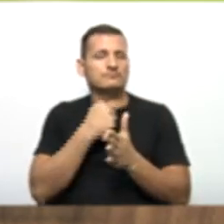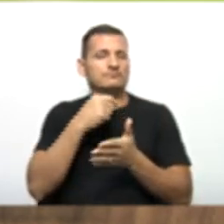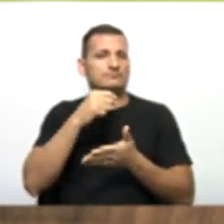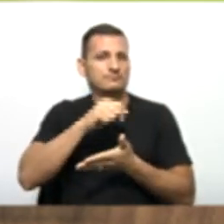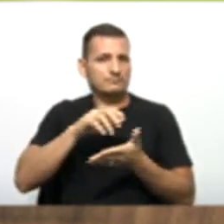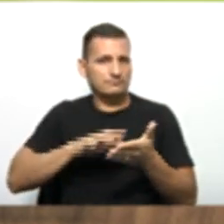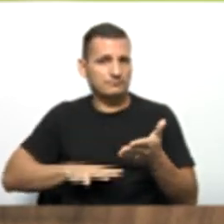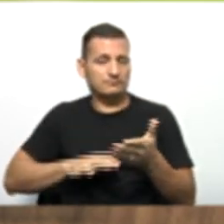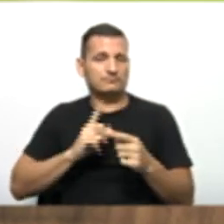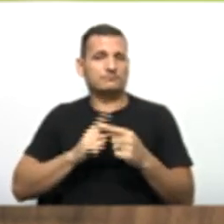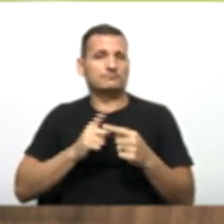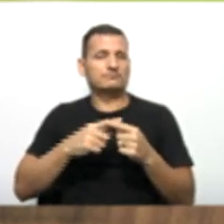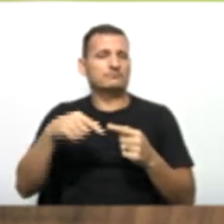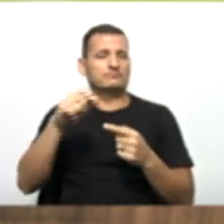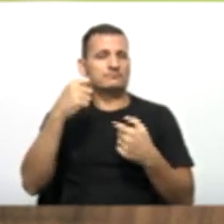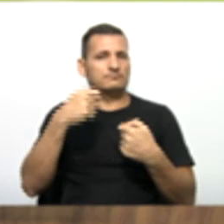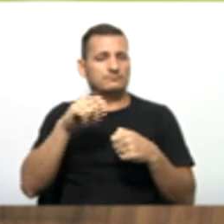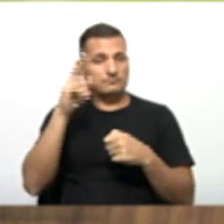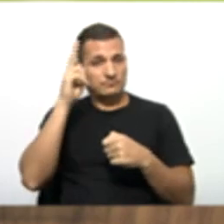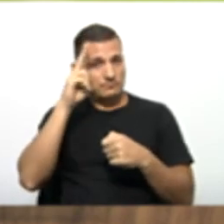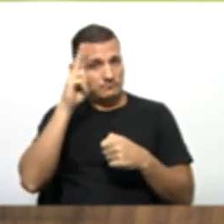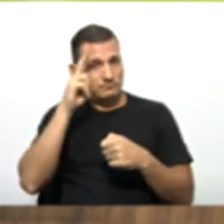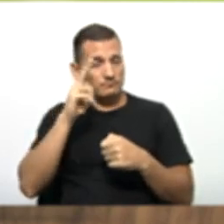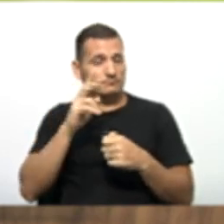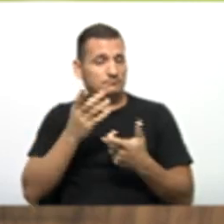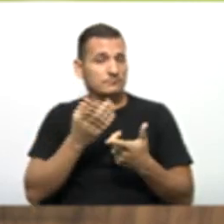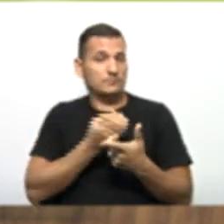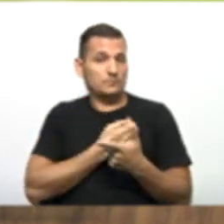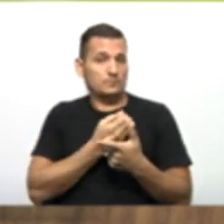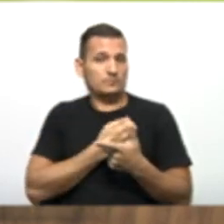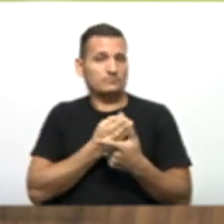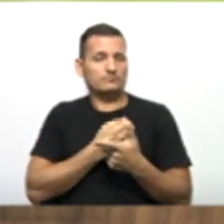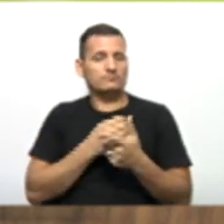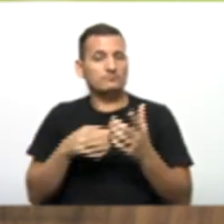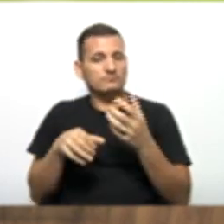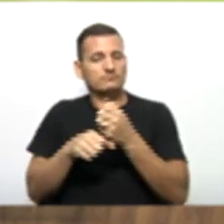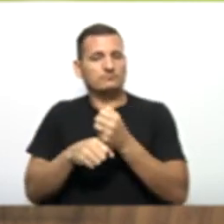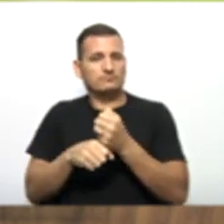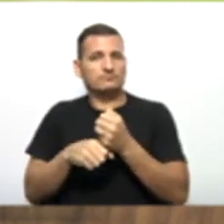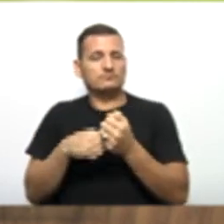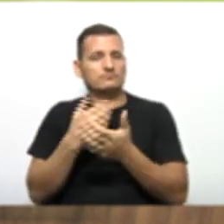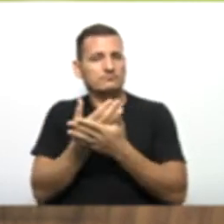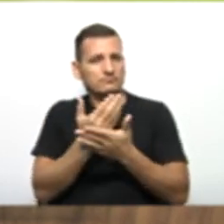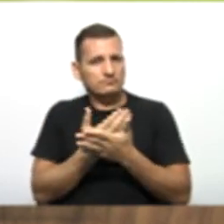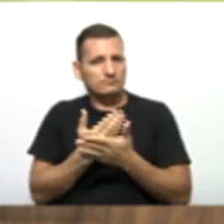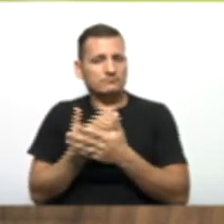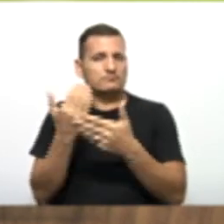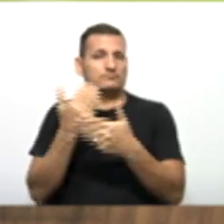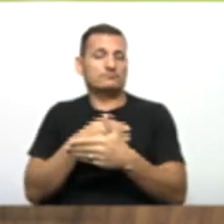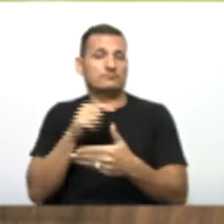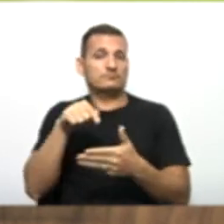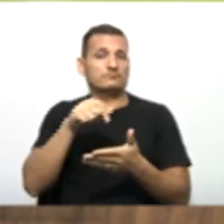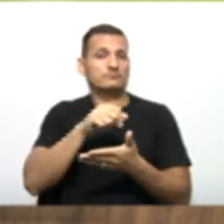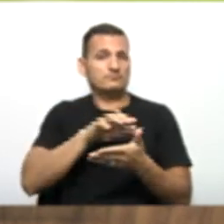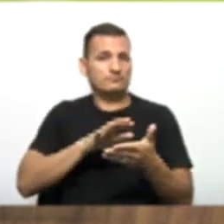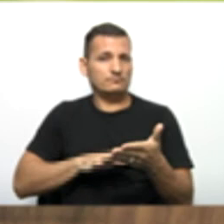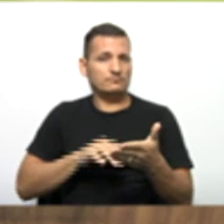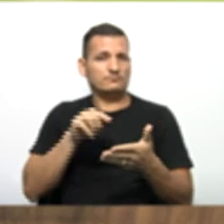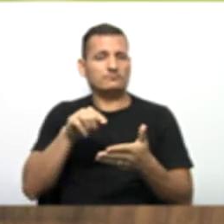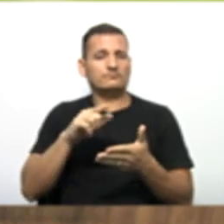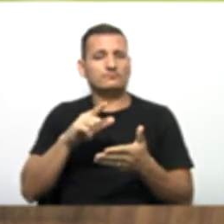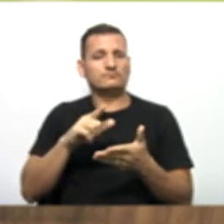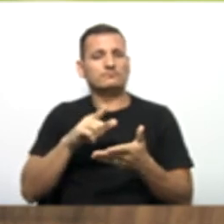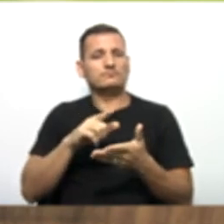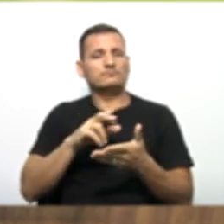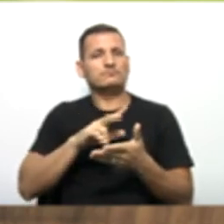precisam lembrar que elas contam na nota final de vocês estudem para a prova pessoal essas atividades de percurso elas vão